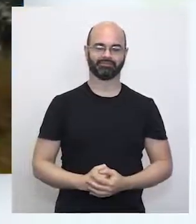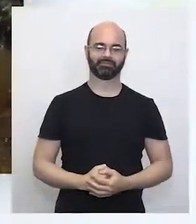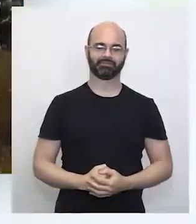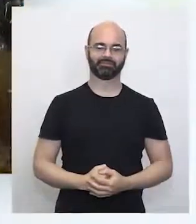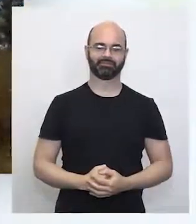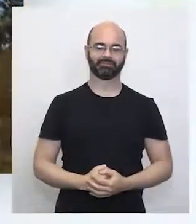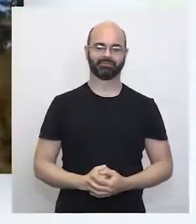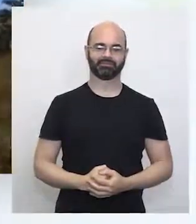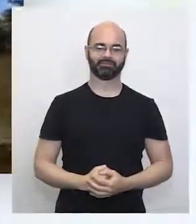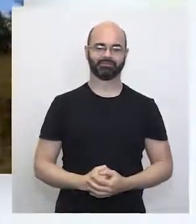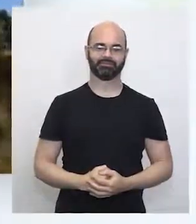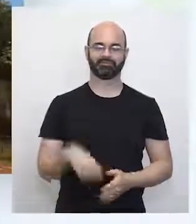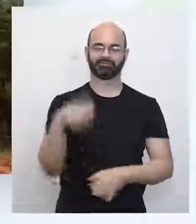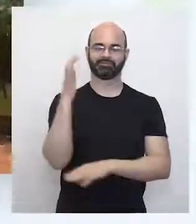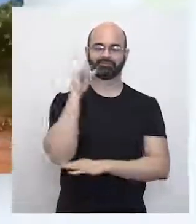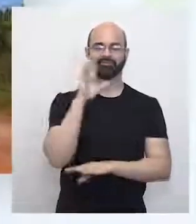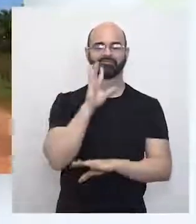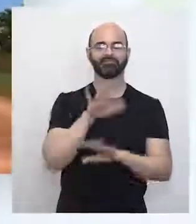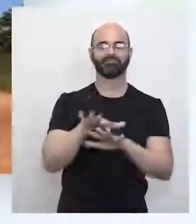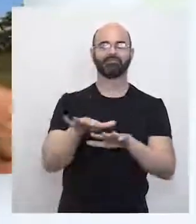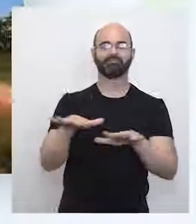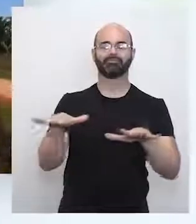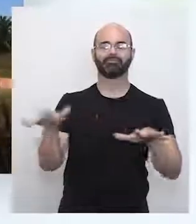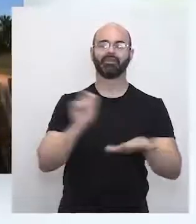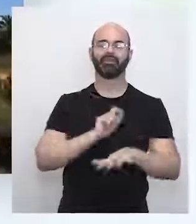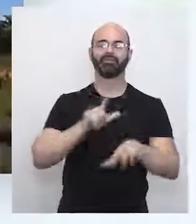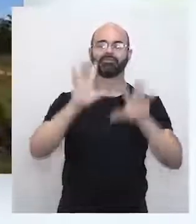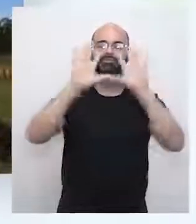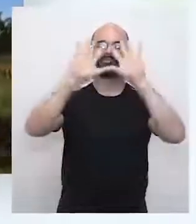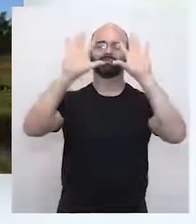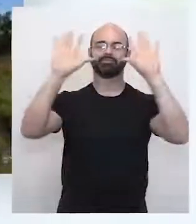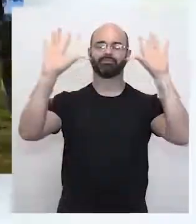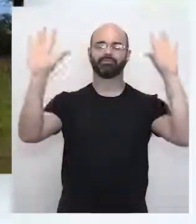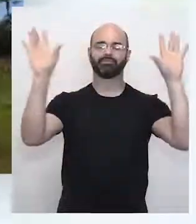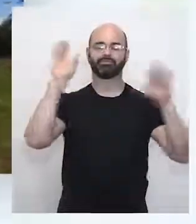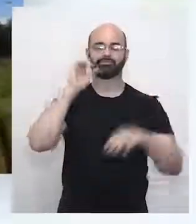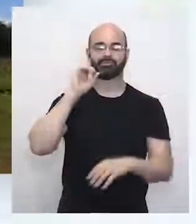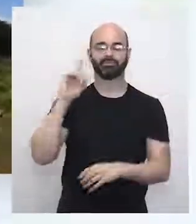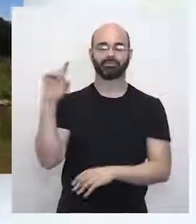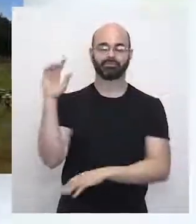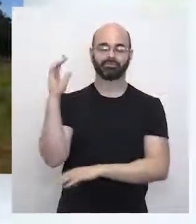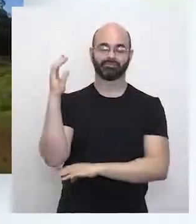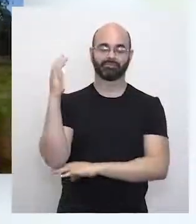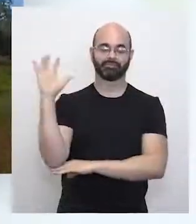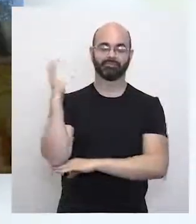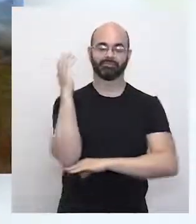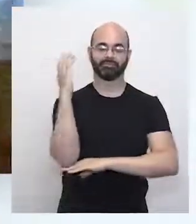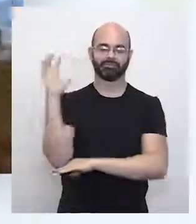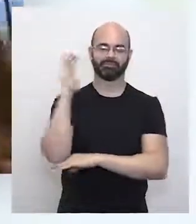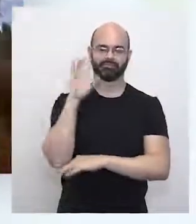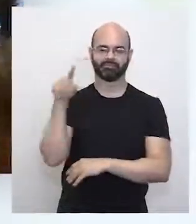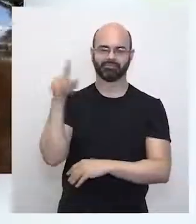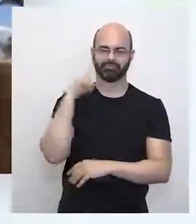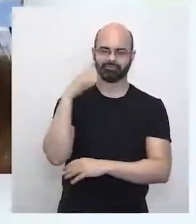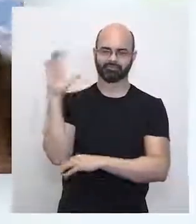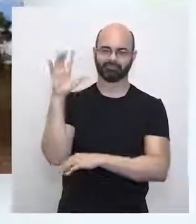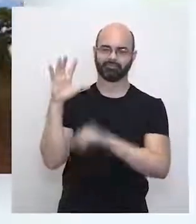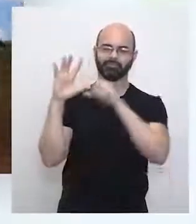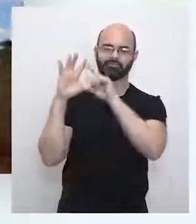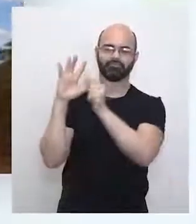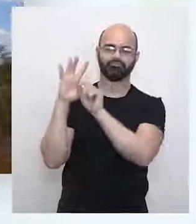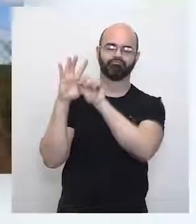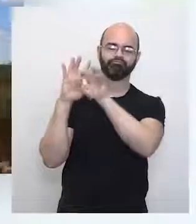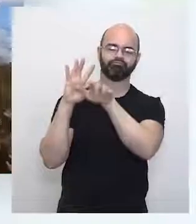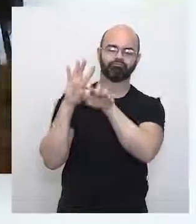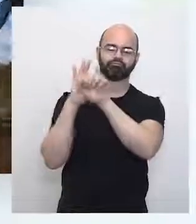Na imensidão da paisagem, sob o céu azul do interior do Maranhão, se avista um dossel de palmeiras. Dizem que no passado